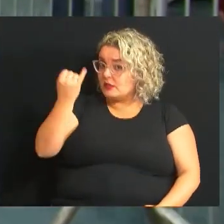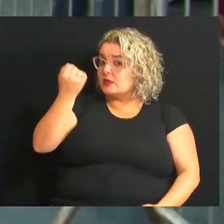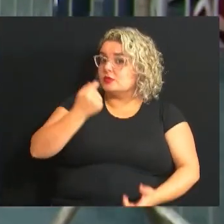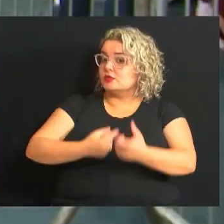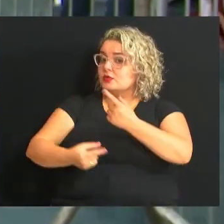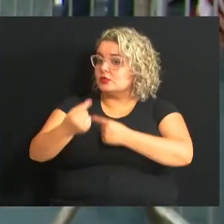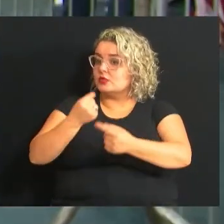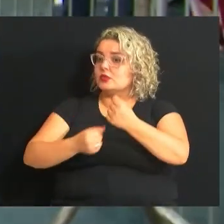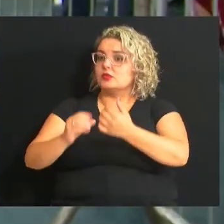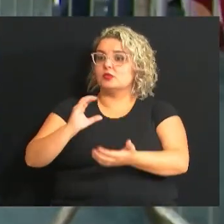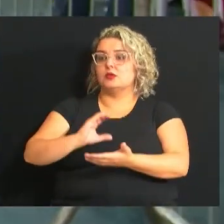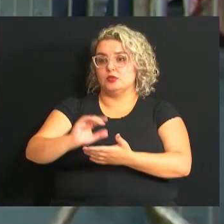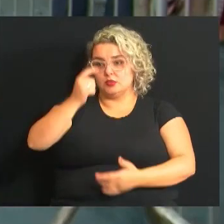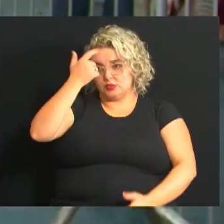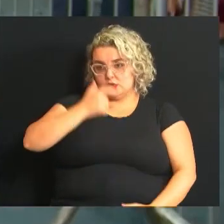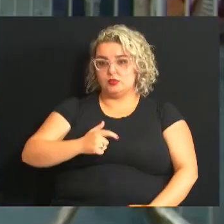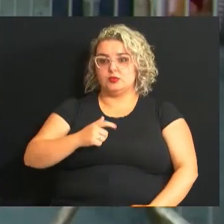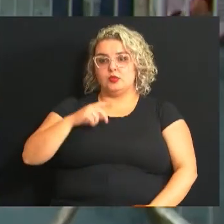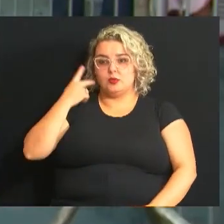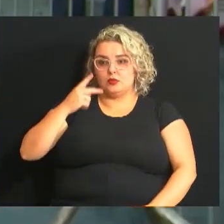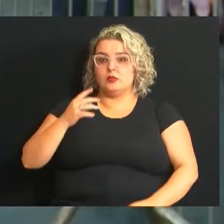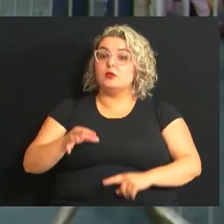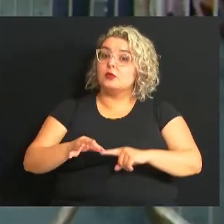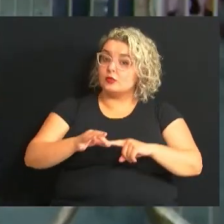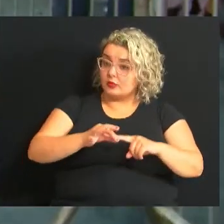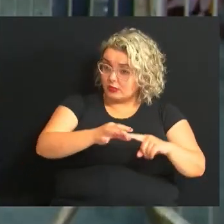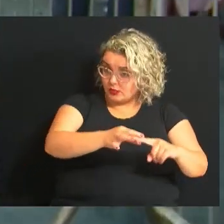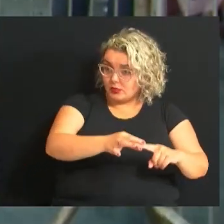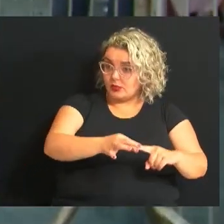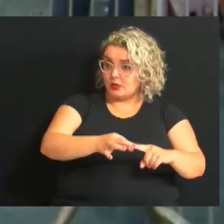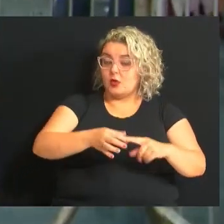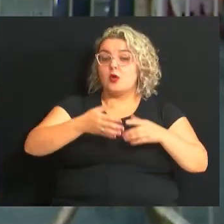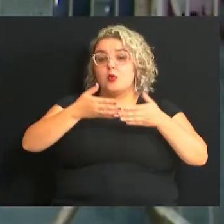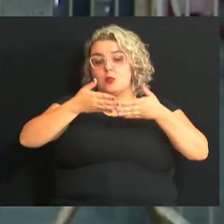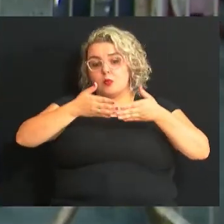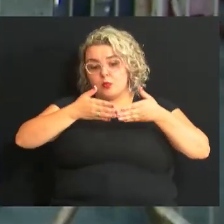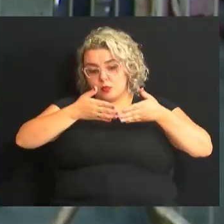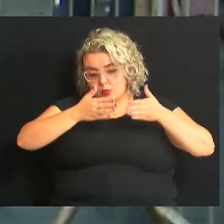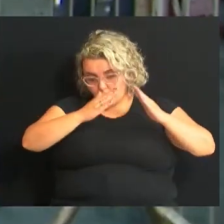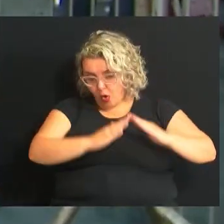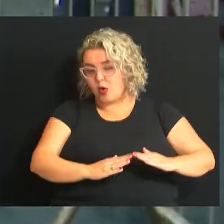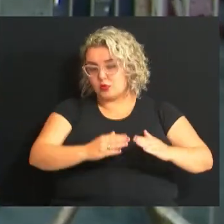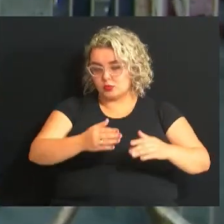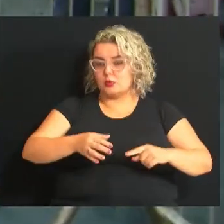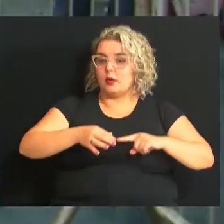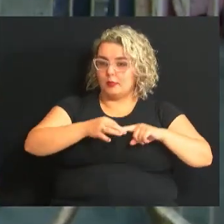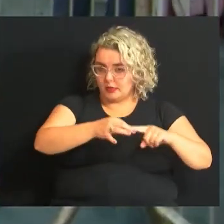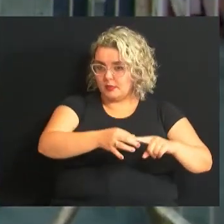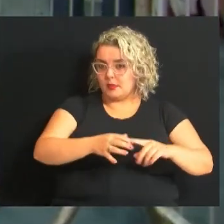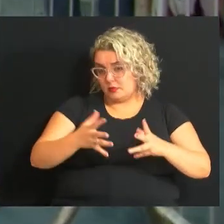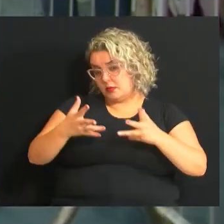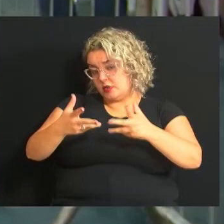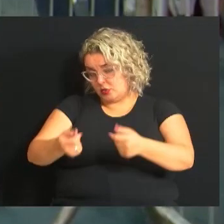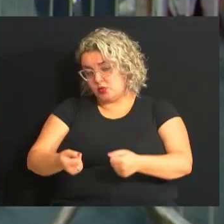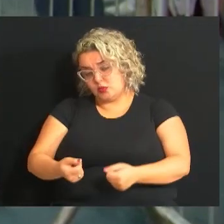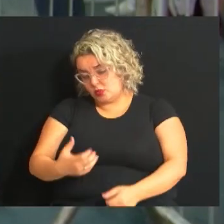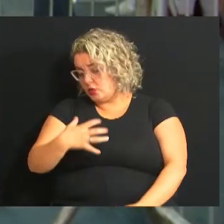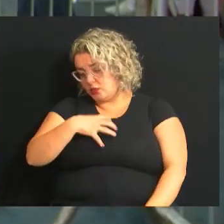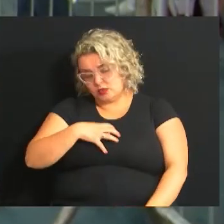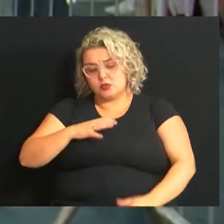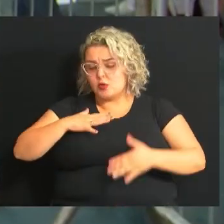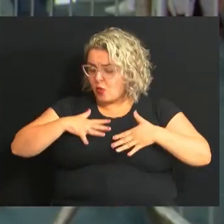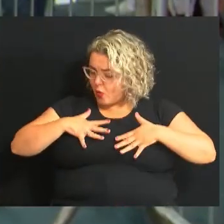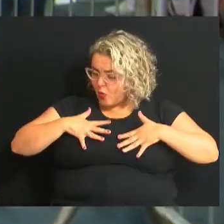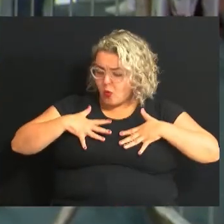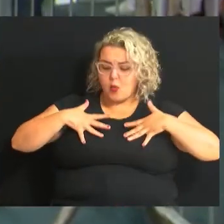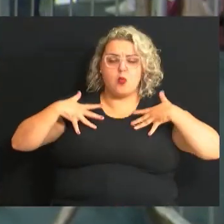sou um vereador de periferia, que todos sabem, né, que eu sou um vereador de periferia. Então, para isso, com toda certeza, eu me sinto orgulhoso de